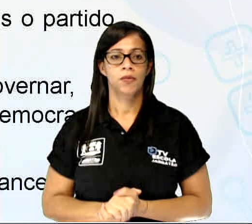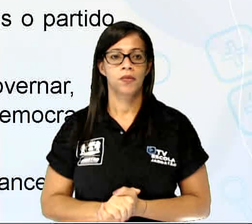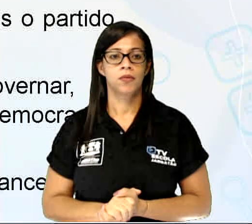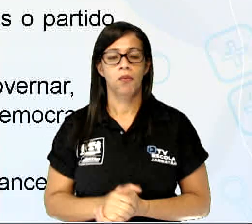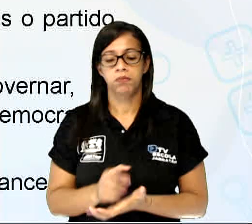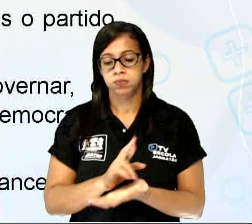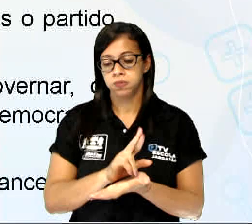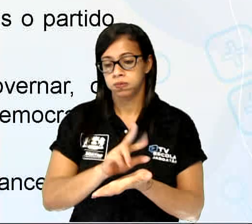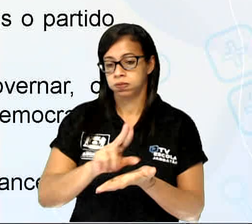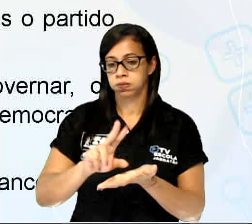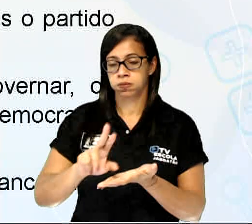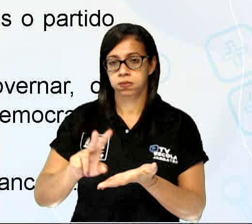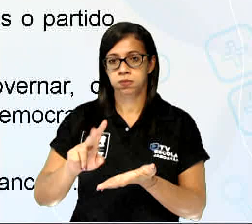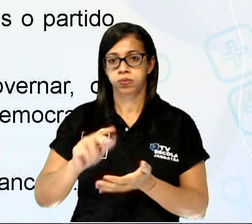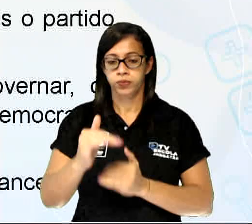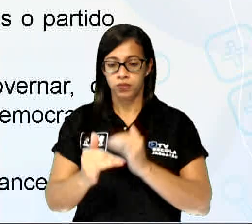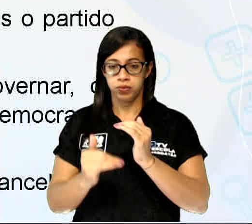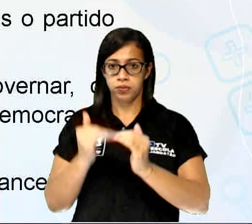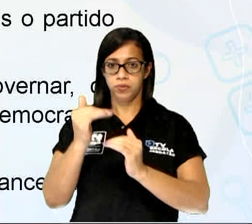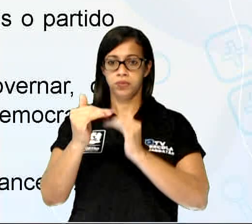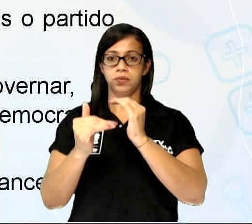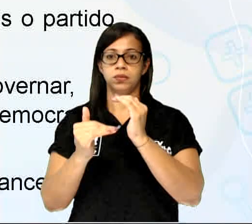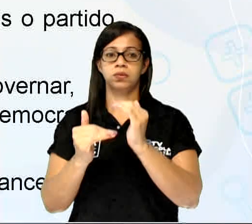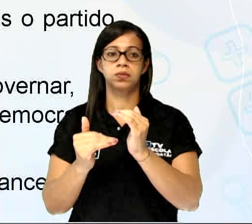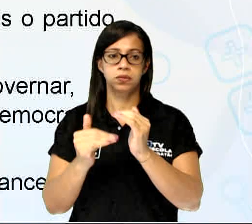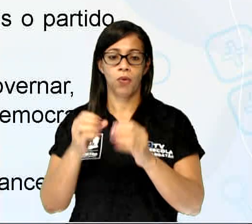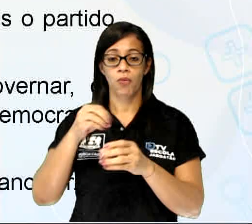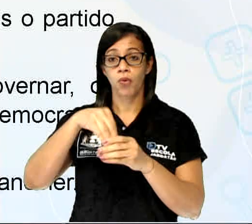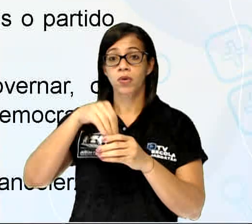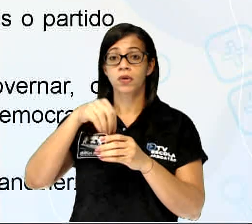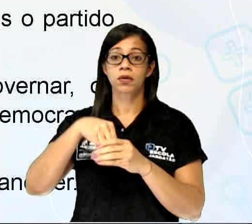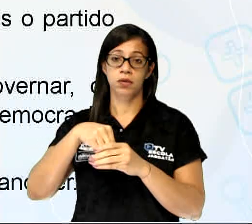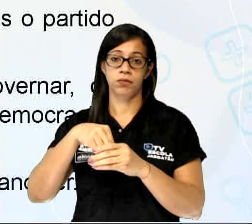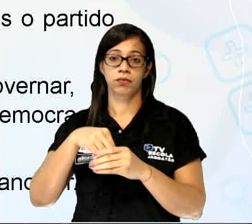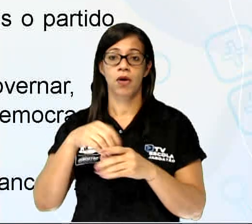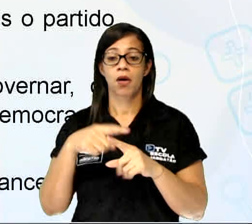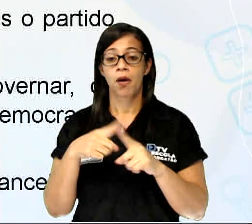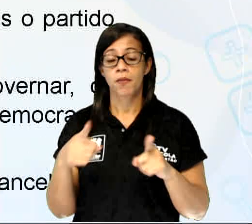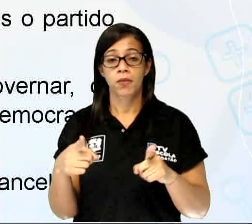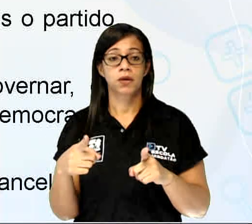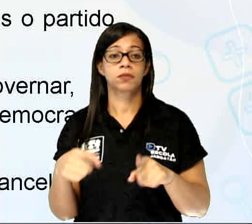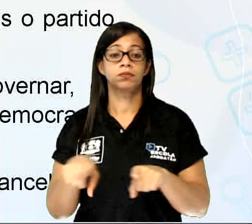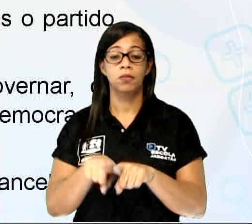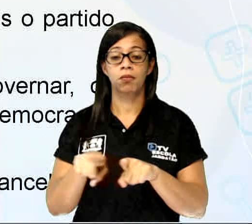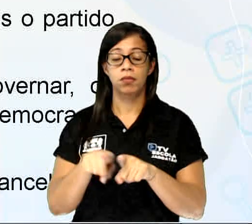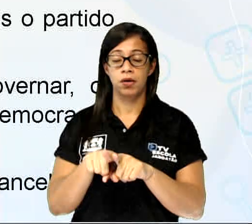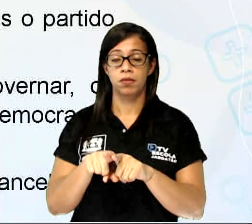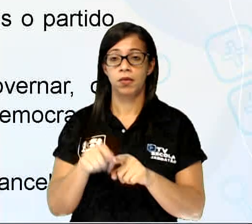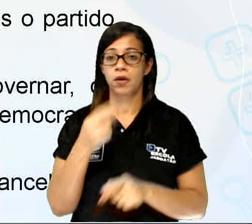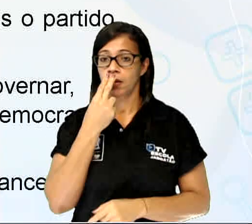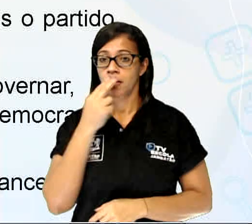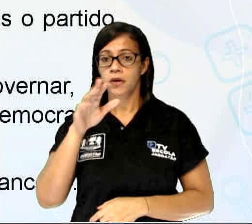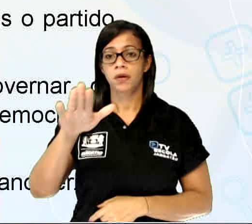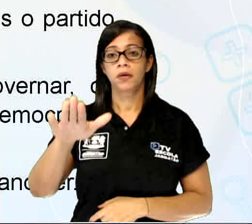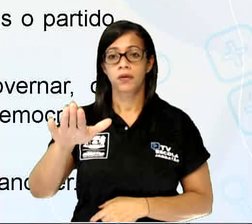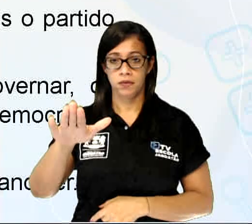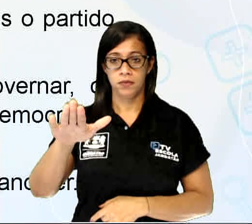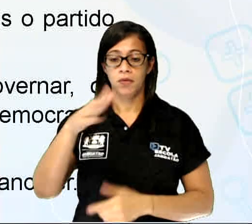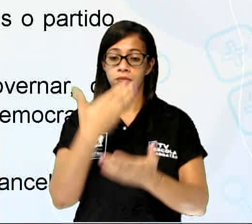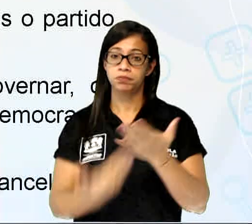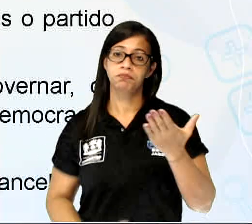107. Em 1932, Hitler perde as eleições presidenciais, mas o partido nazista sai